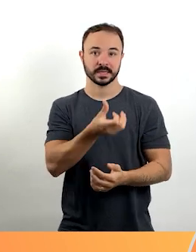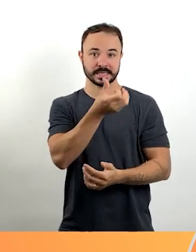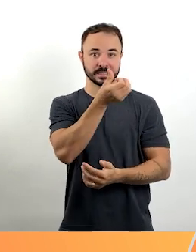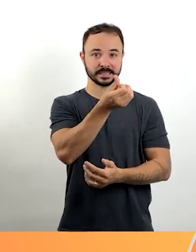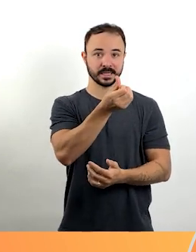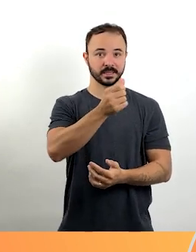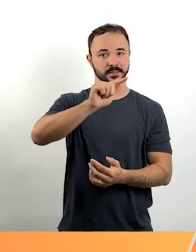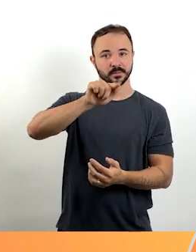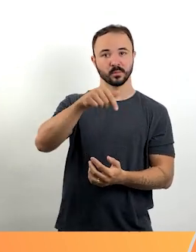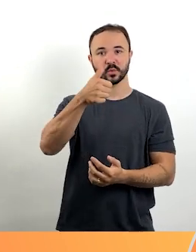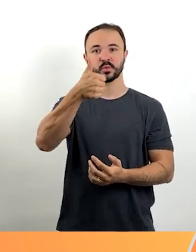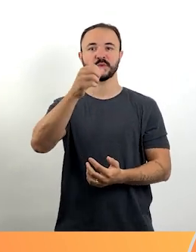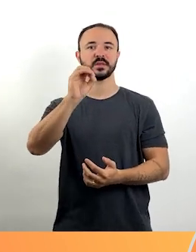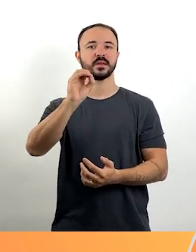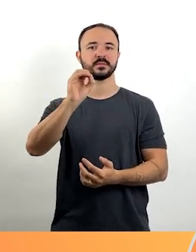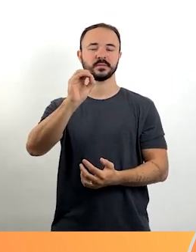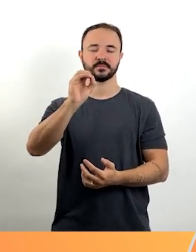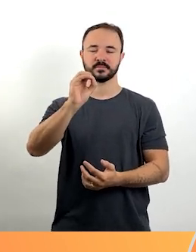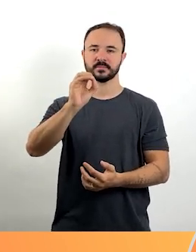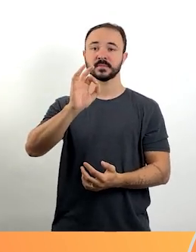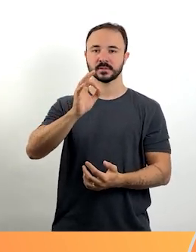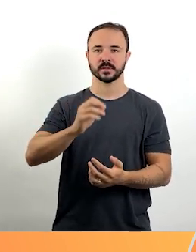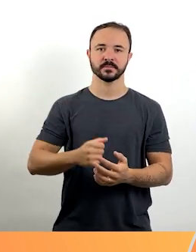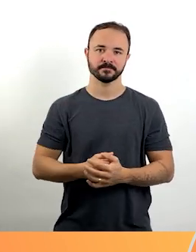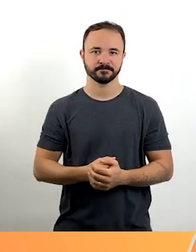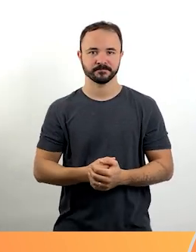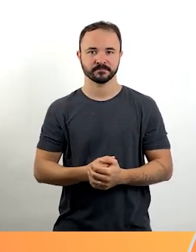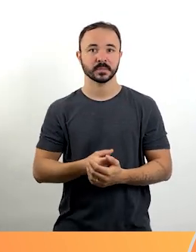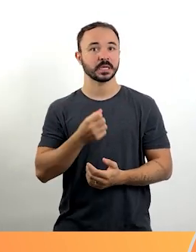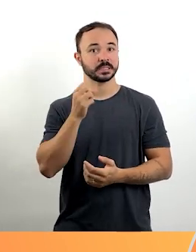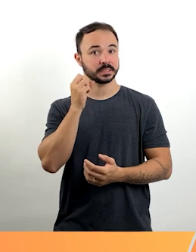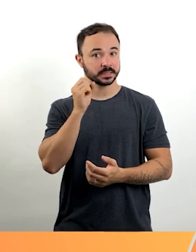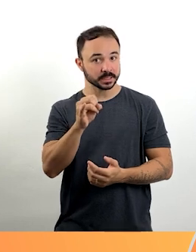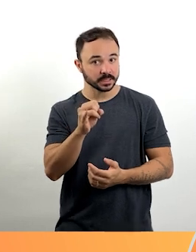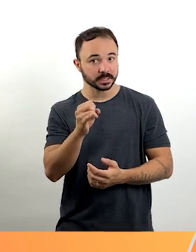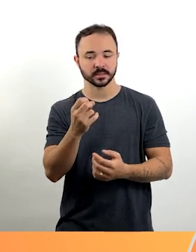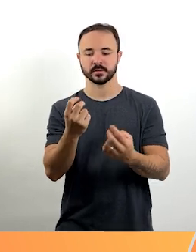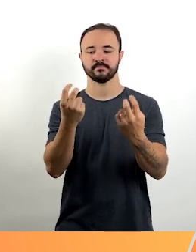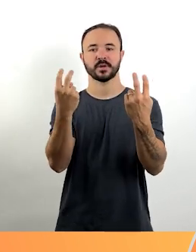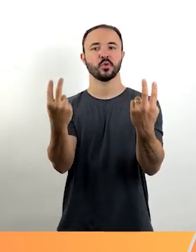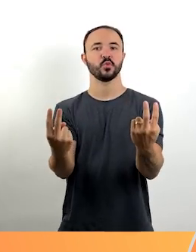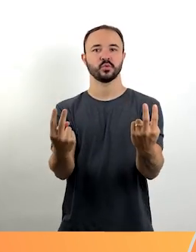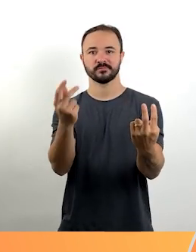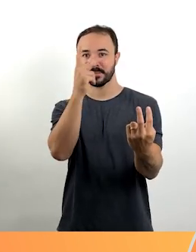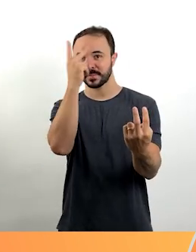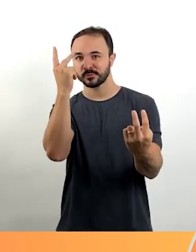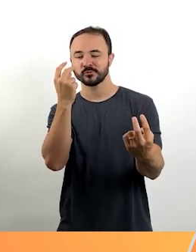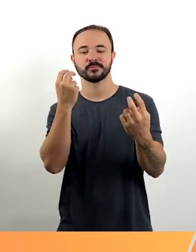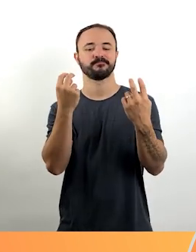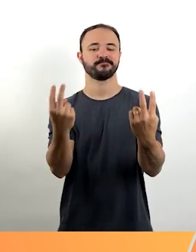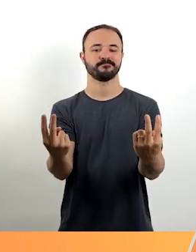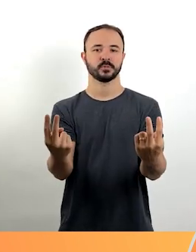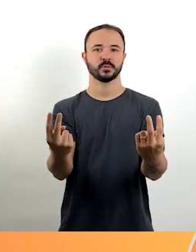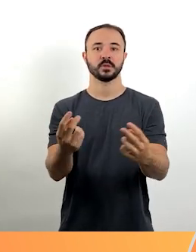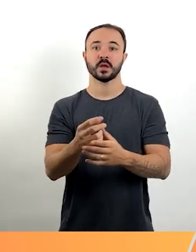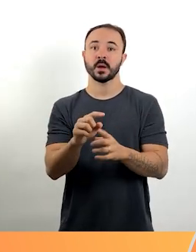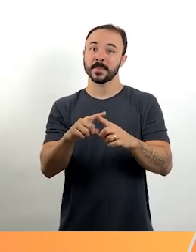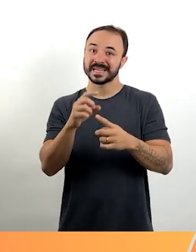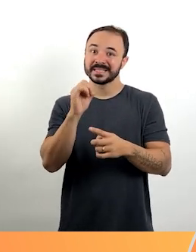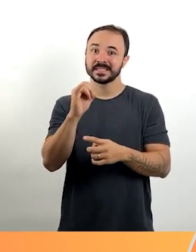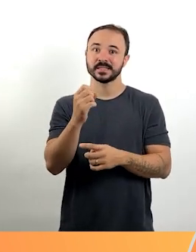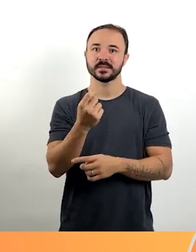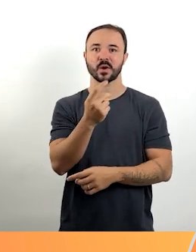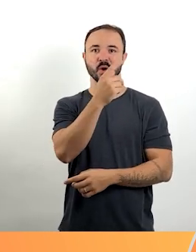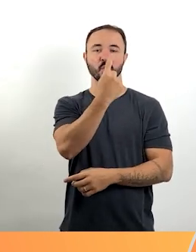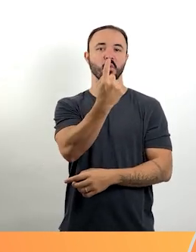6,10 metros, certo? Quando a disputa do badminton ela acontece de maneira individual,